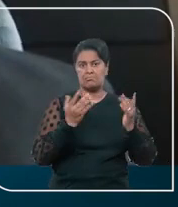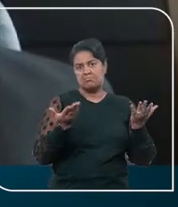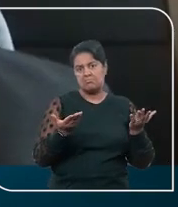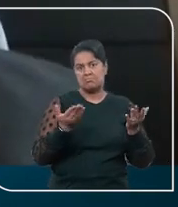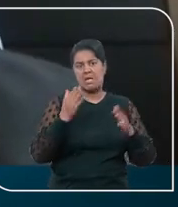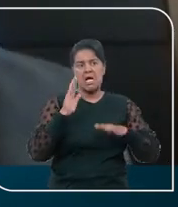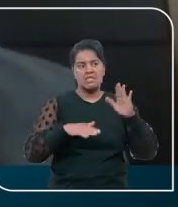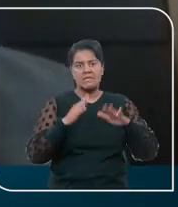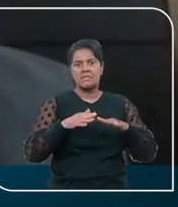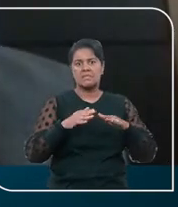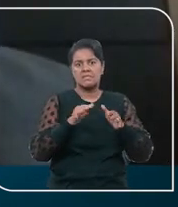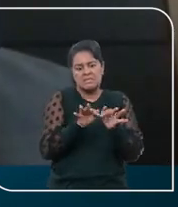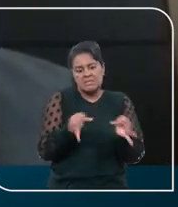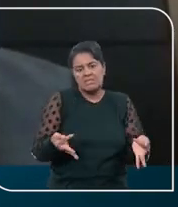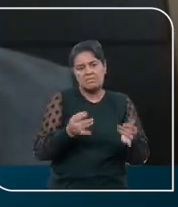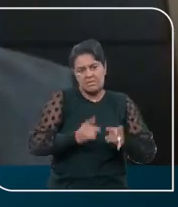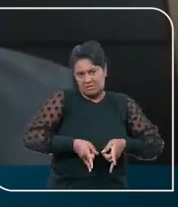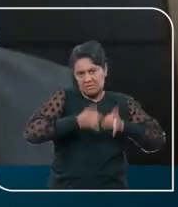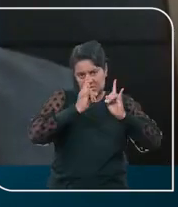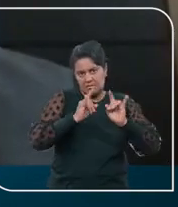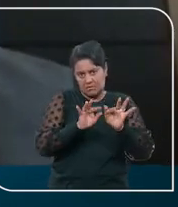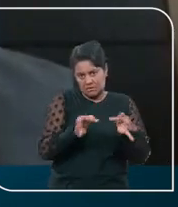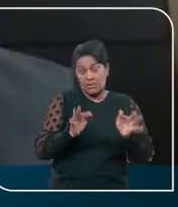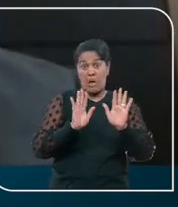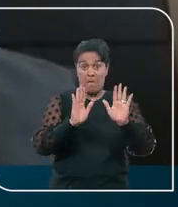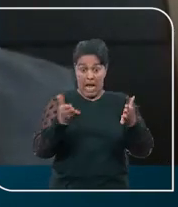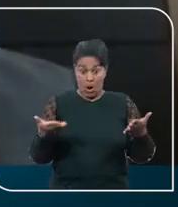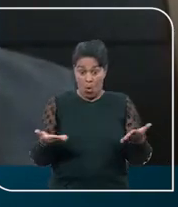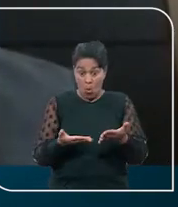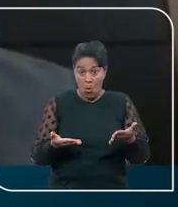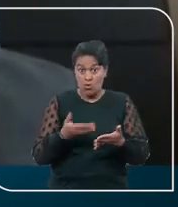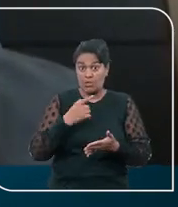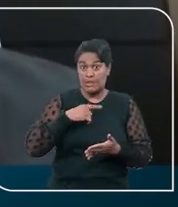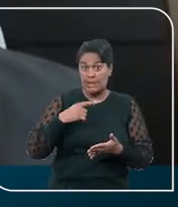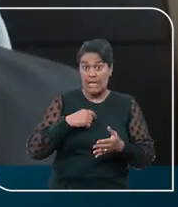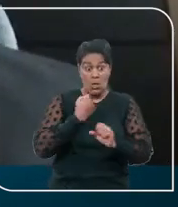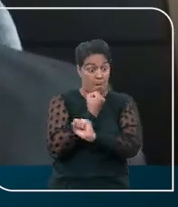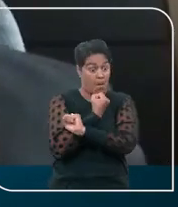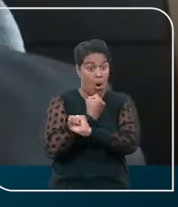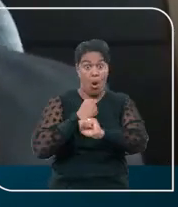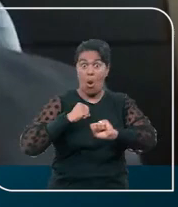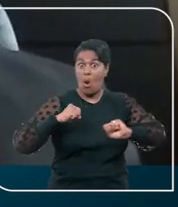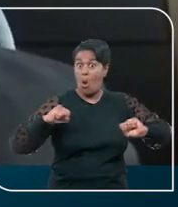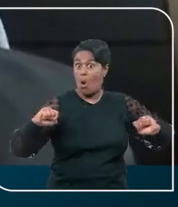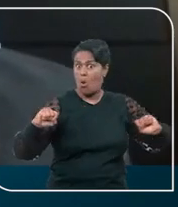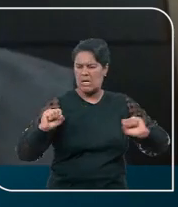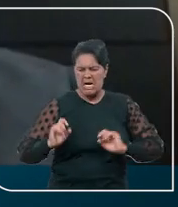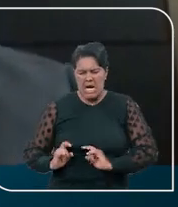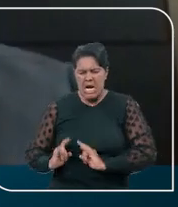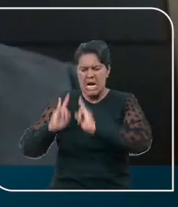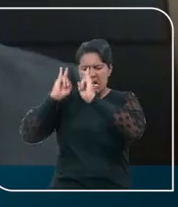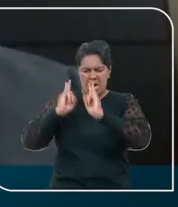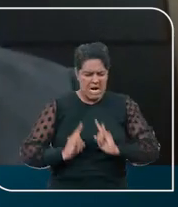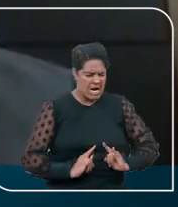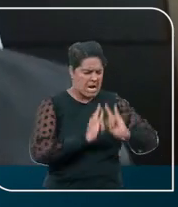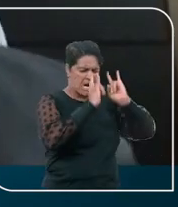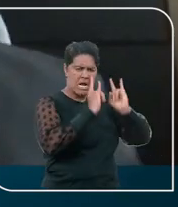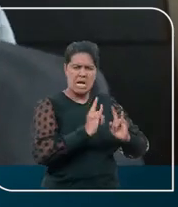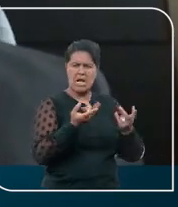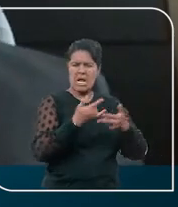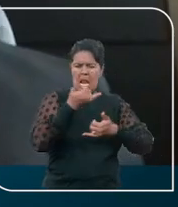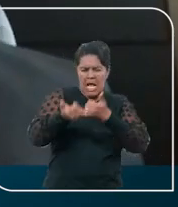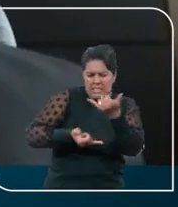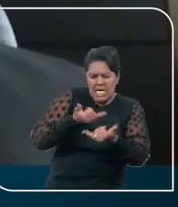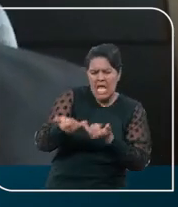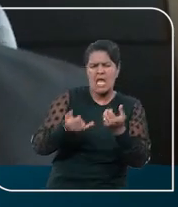mais simplificadas. Hoje temos condomínios comparáveis a minicidades, com grandes áreas de lazer, estrutura comercial,